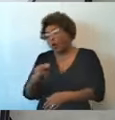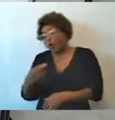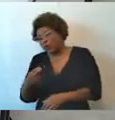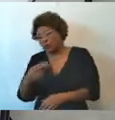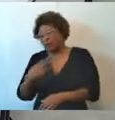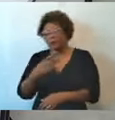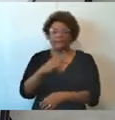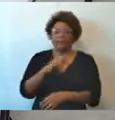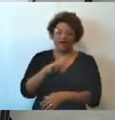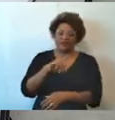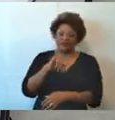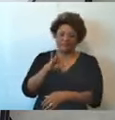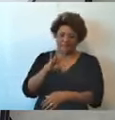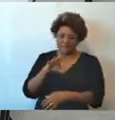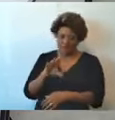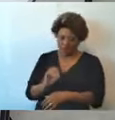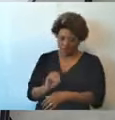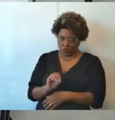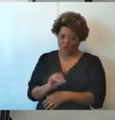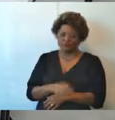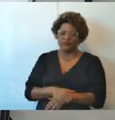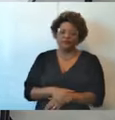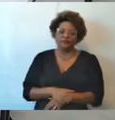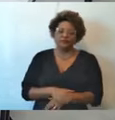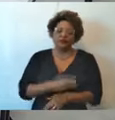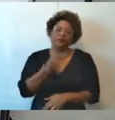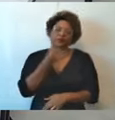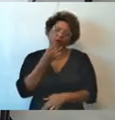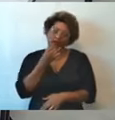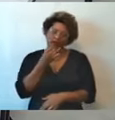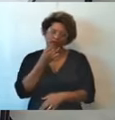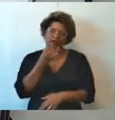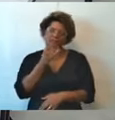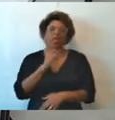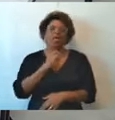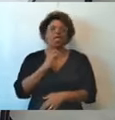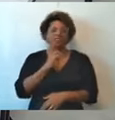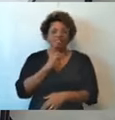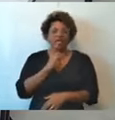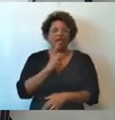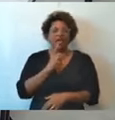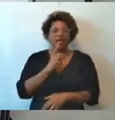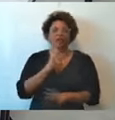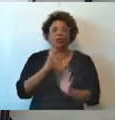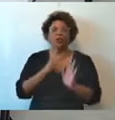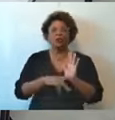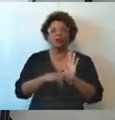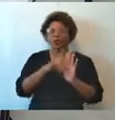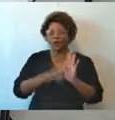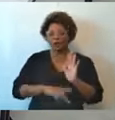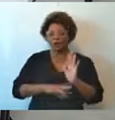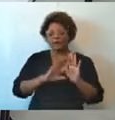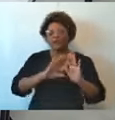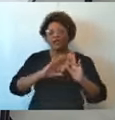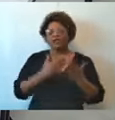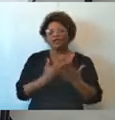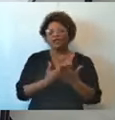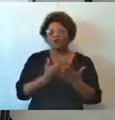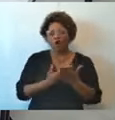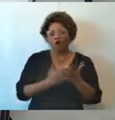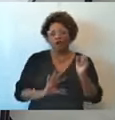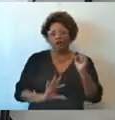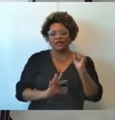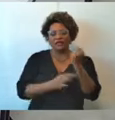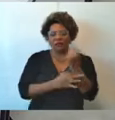exemplo, a gente até faz no programa Escola Segura, que a gente implanta aquela sinalização de